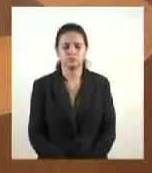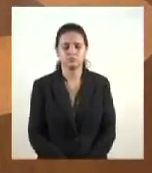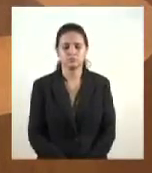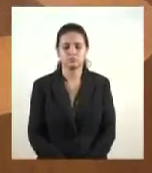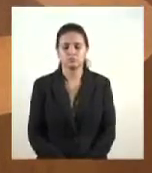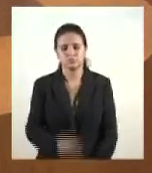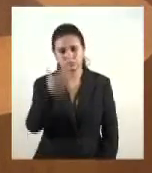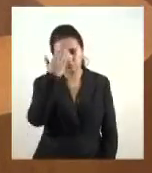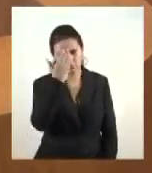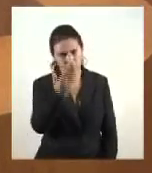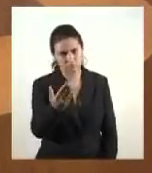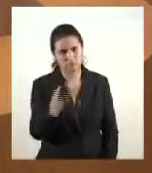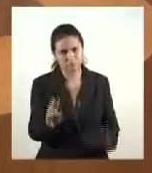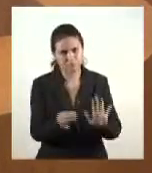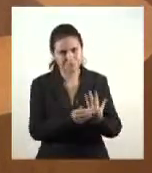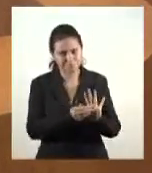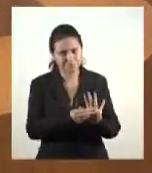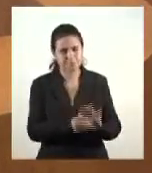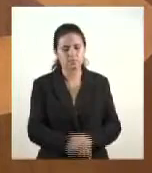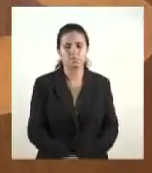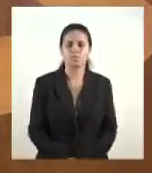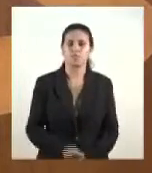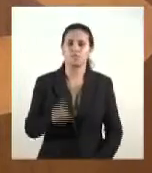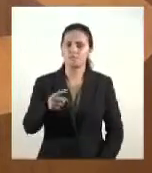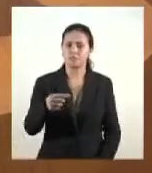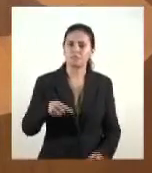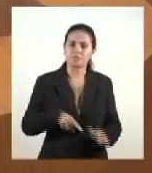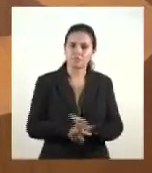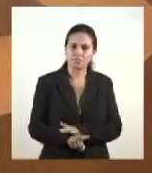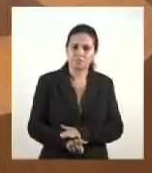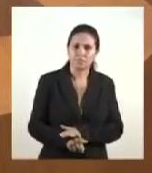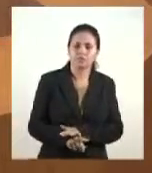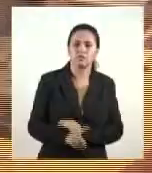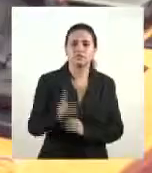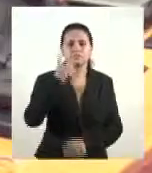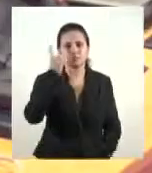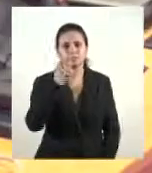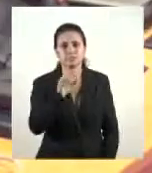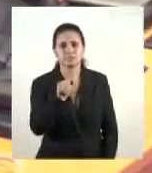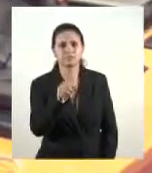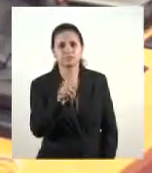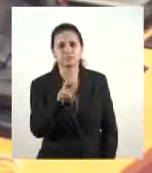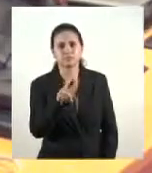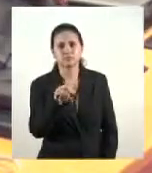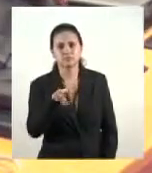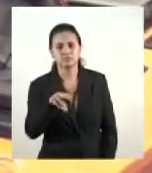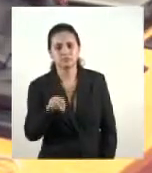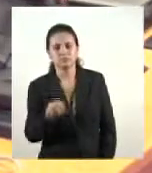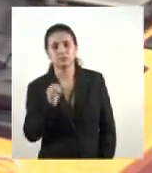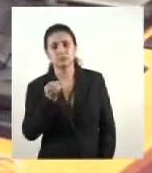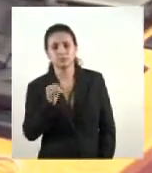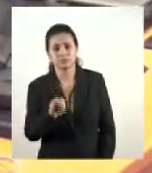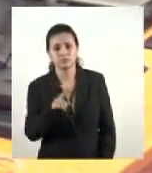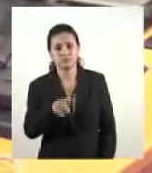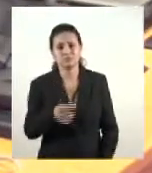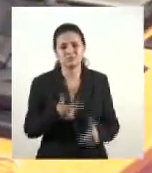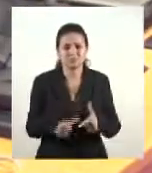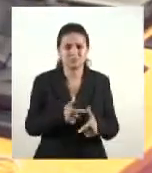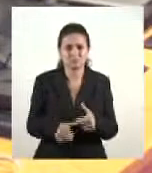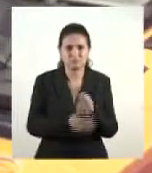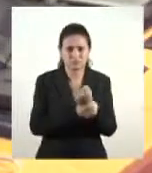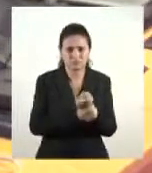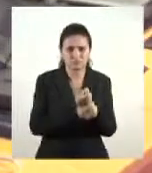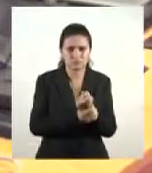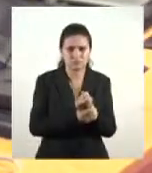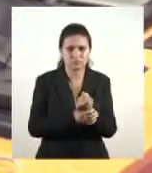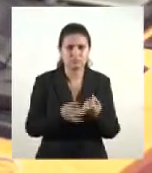Obrigado pela parte, deputado Andrade. E Vossa Excelência perguntou ao nobre deputado Adriano Sarney se esse caos na segurança, se só